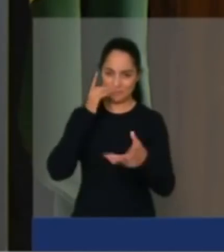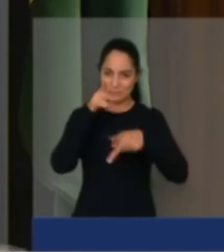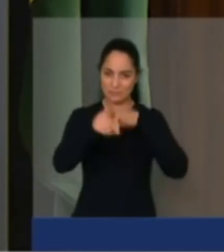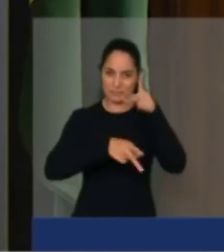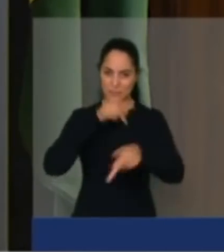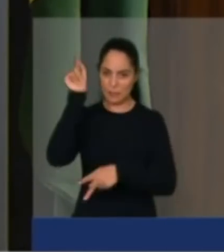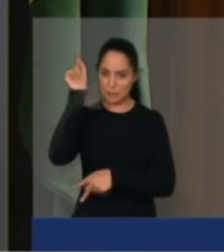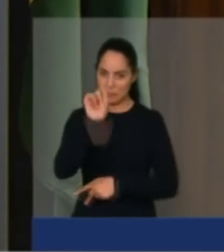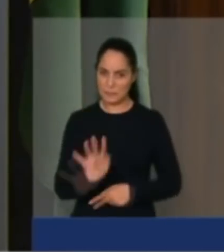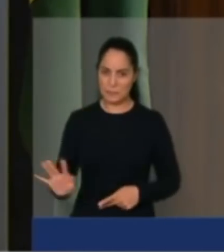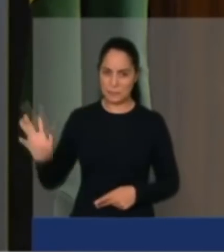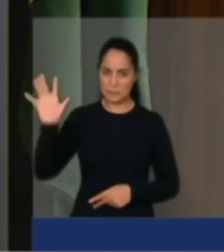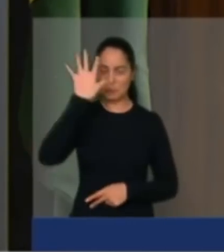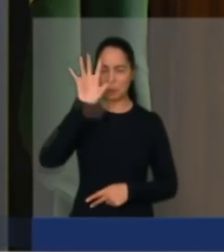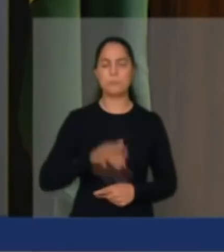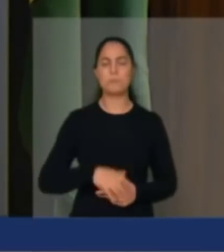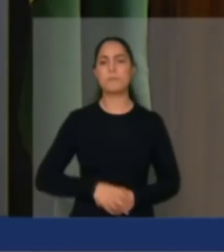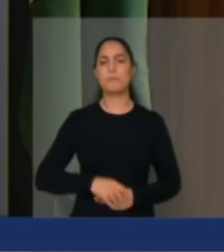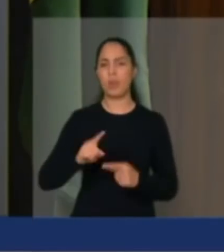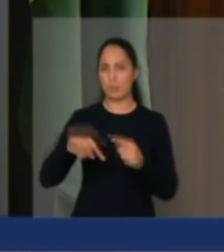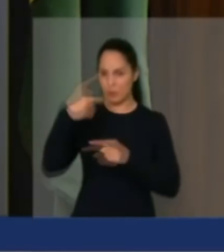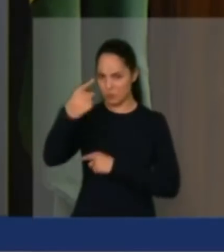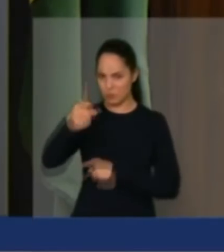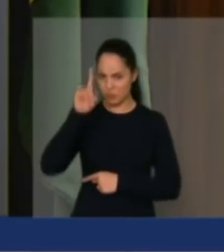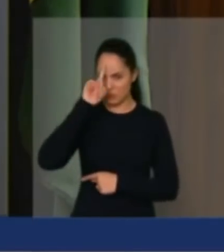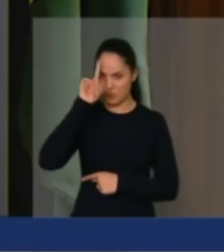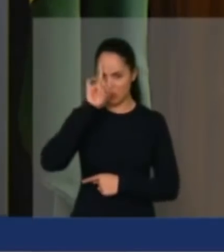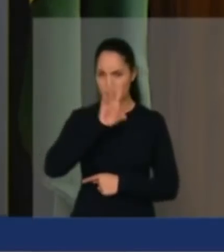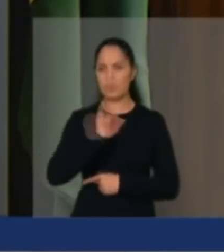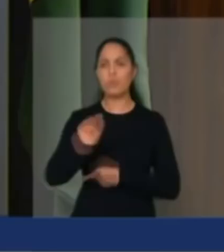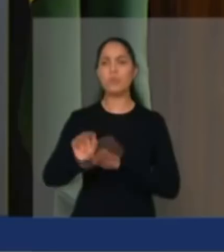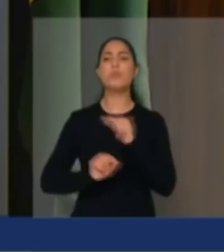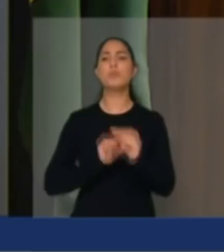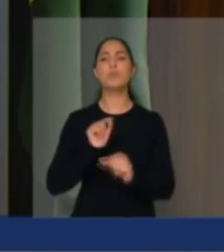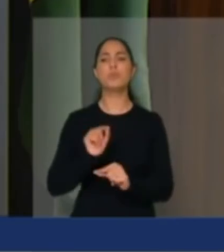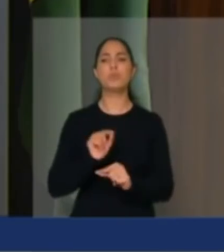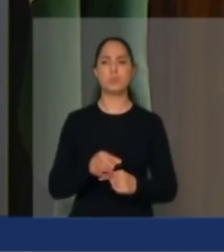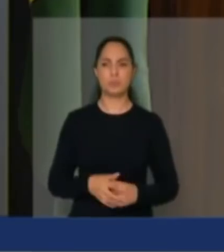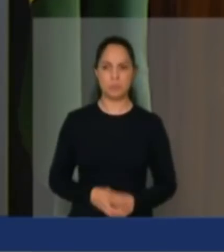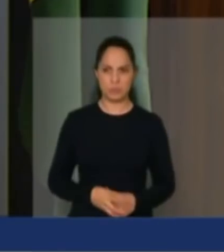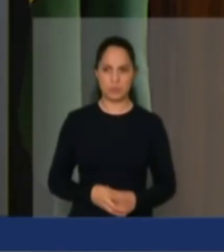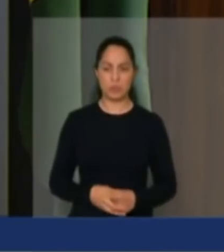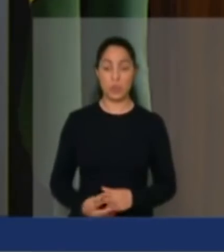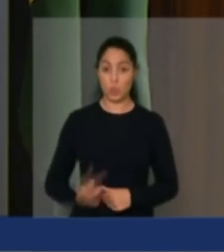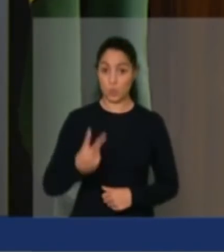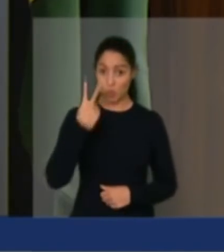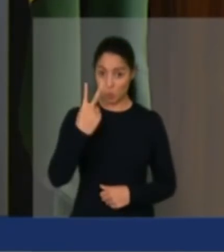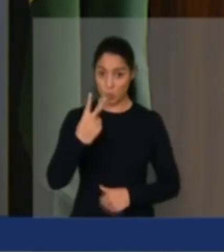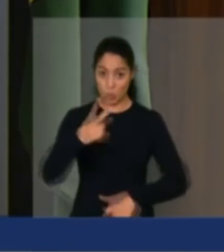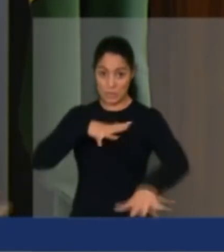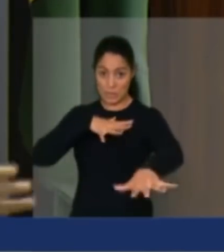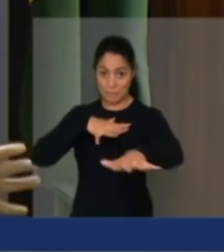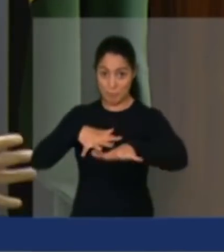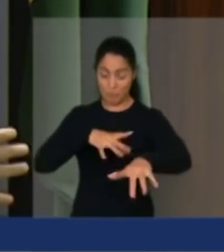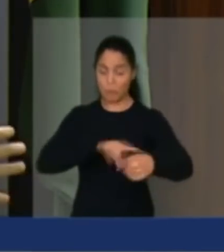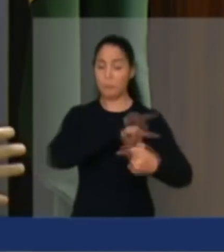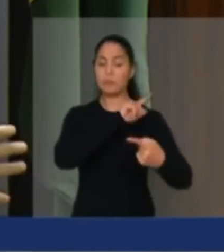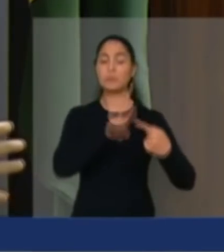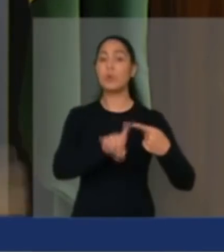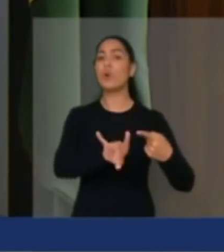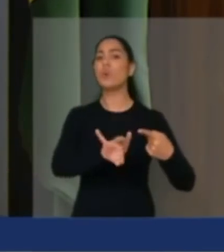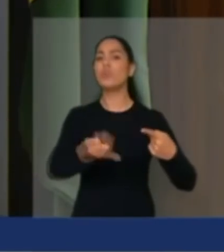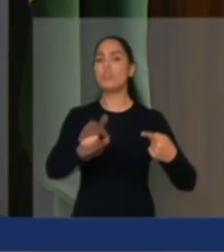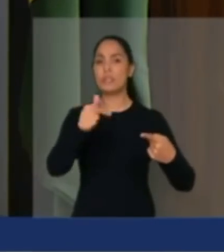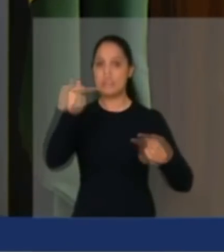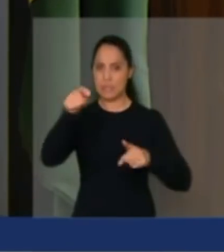próximos dias, nós teremos no nosso país não uma, mas duas manifestações. Uma no dia 7 de